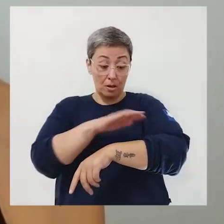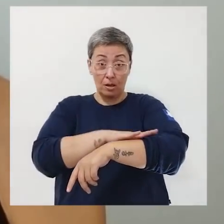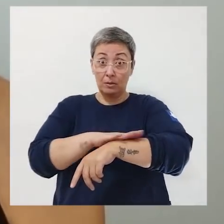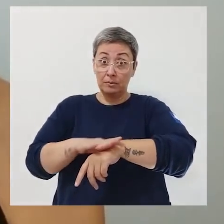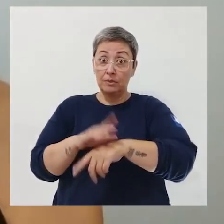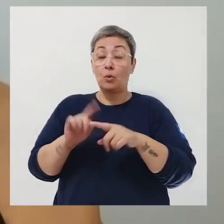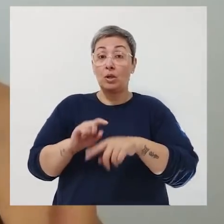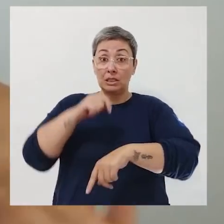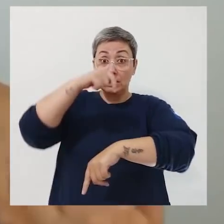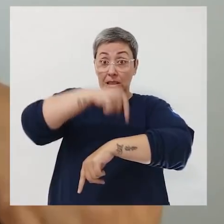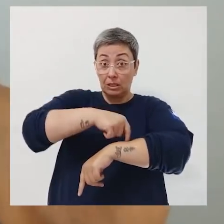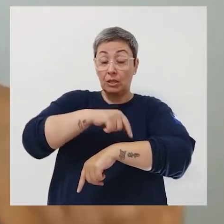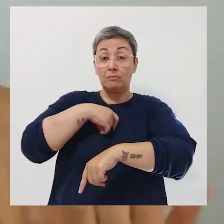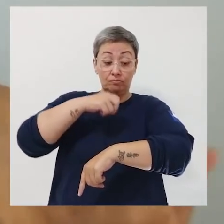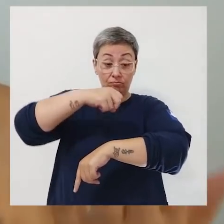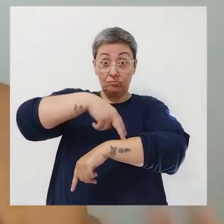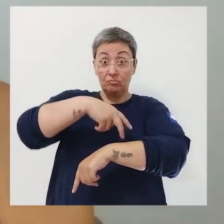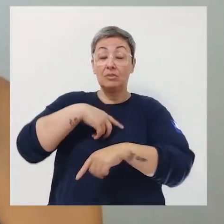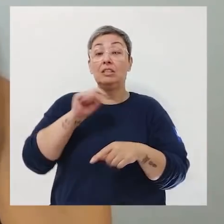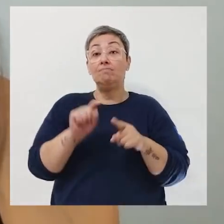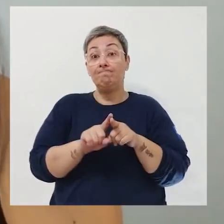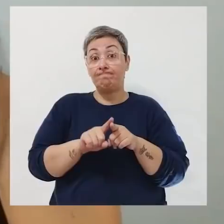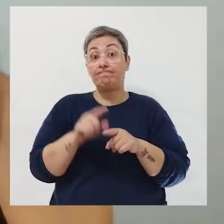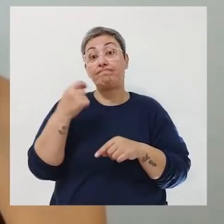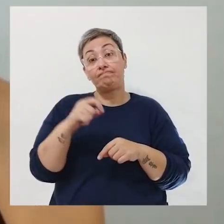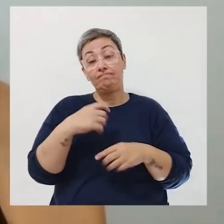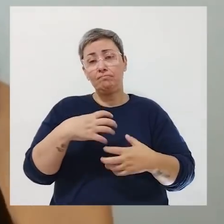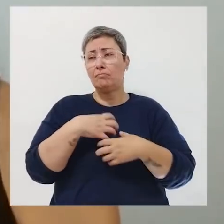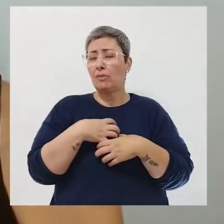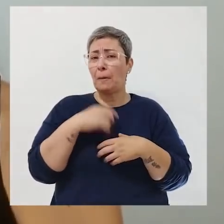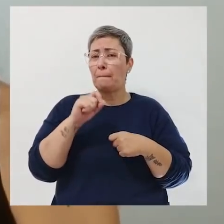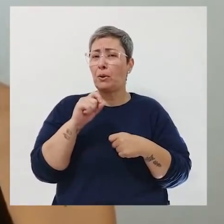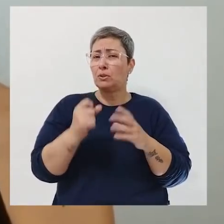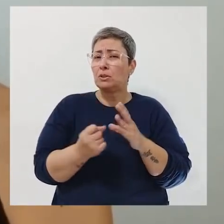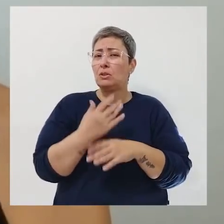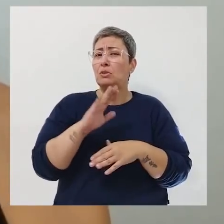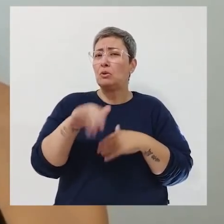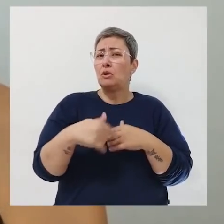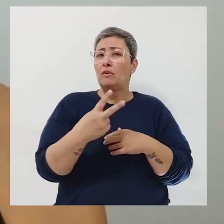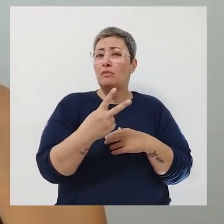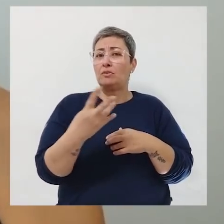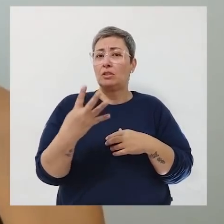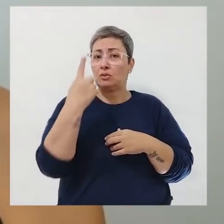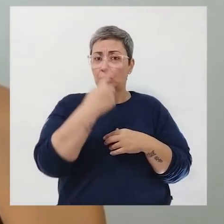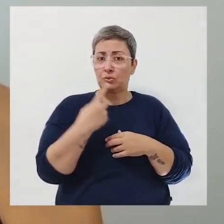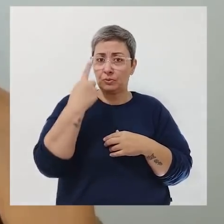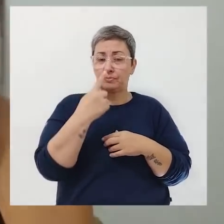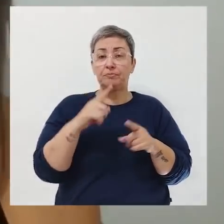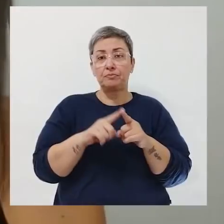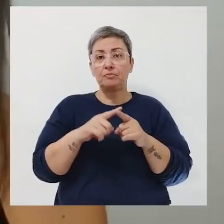pele. Quando a infecção se instala, os sintomas eles podem aparecer após 24